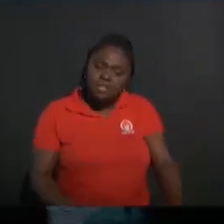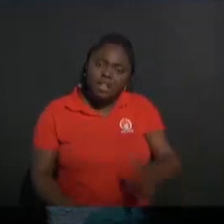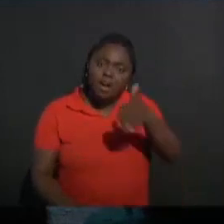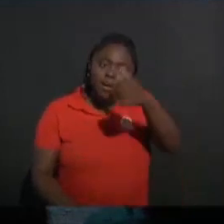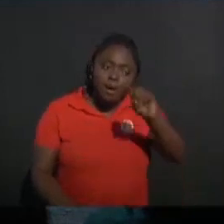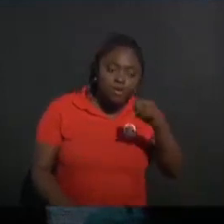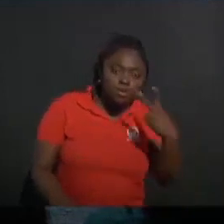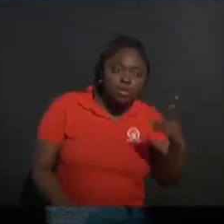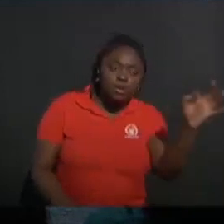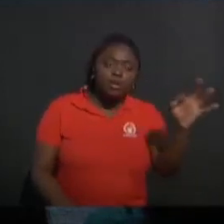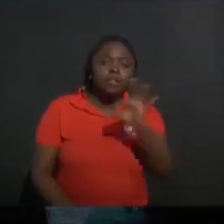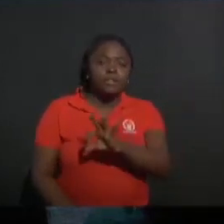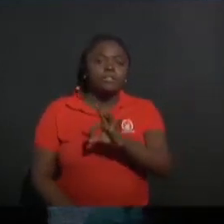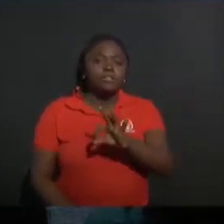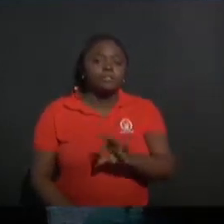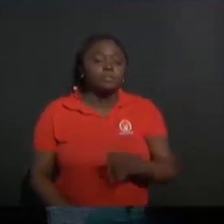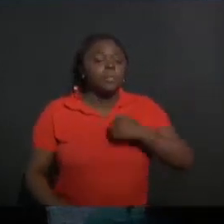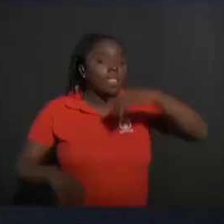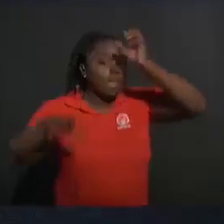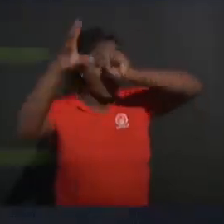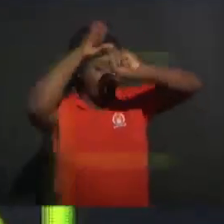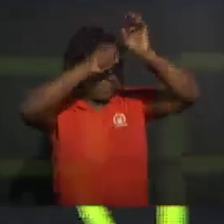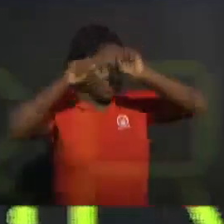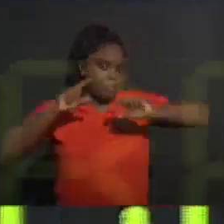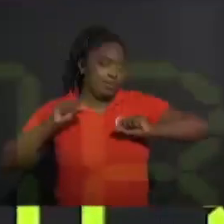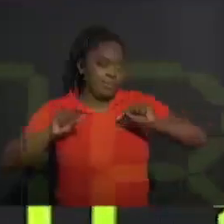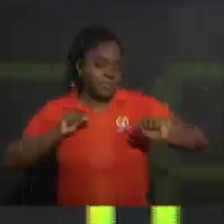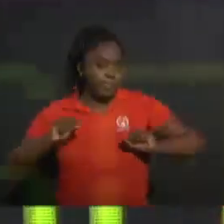102%. Sabe o que eu aprendo aqui?